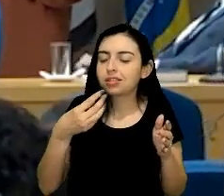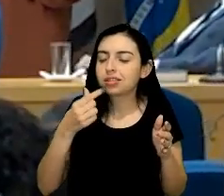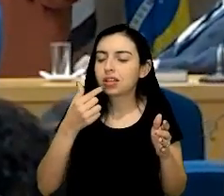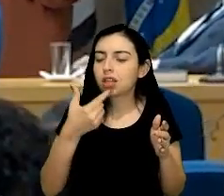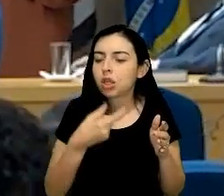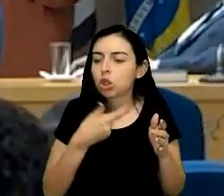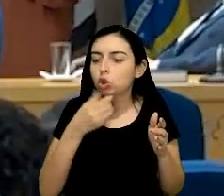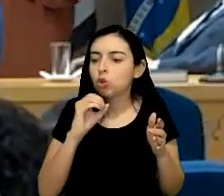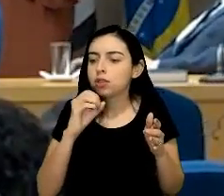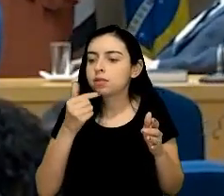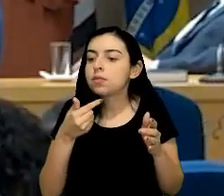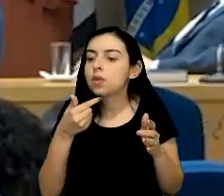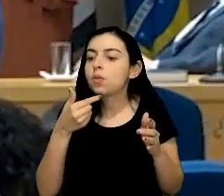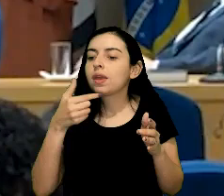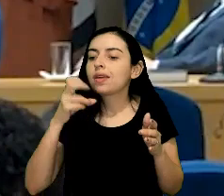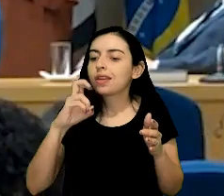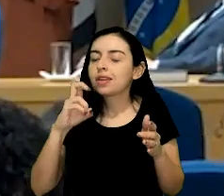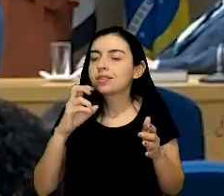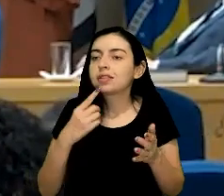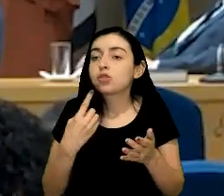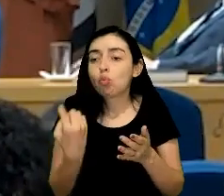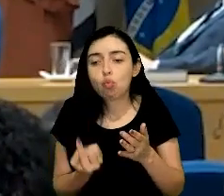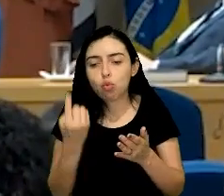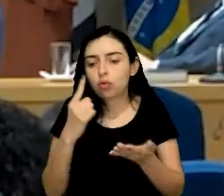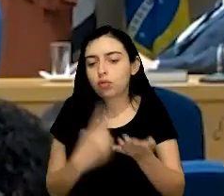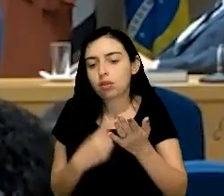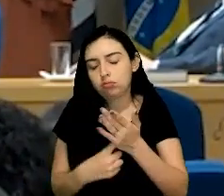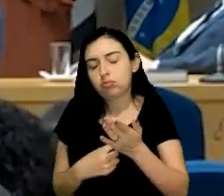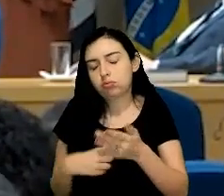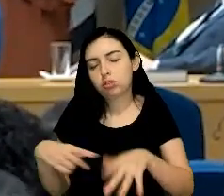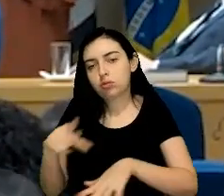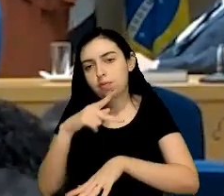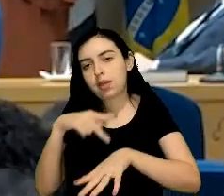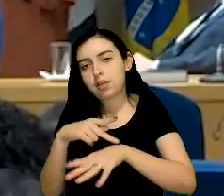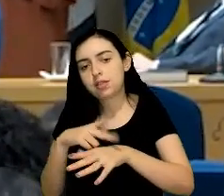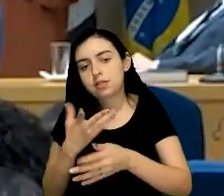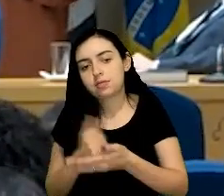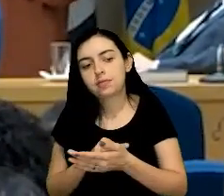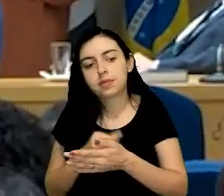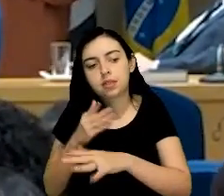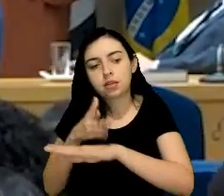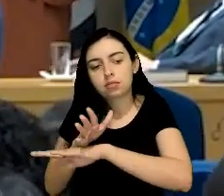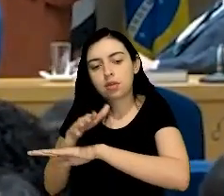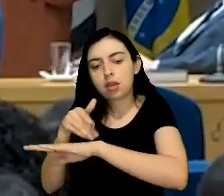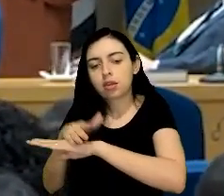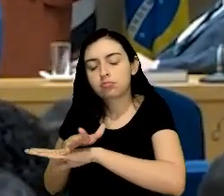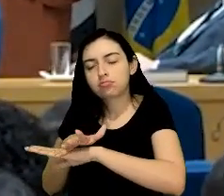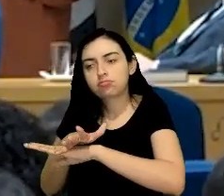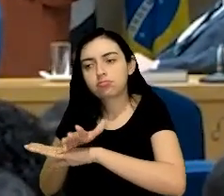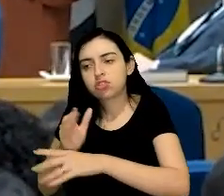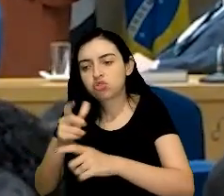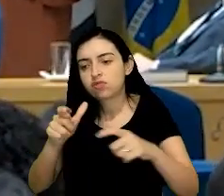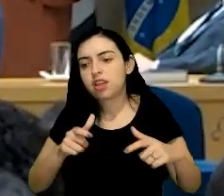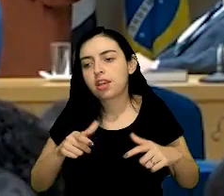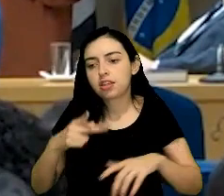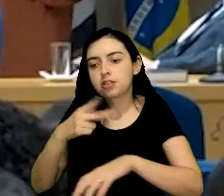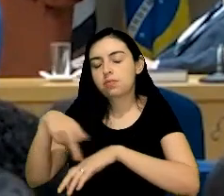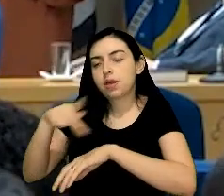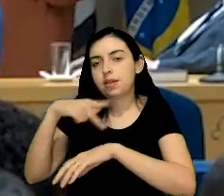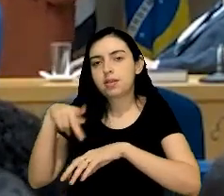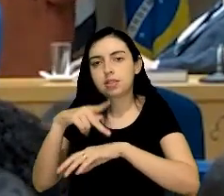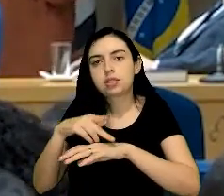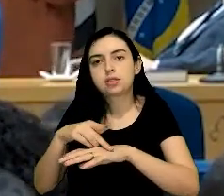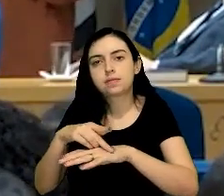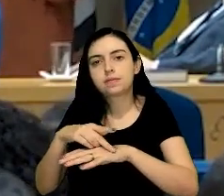Depois, em 2015, com a crise, eles começaram a fazer a travessia no Mediterrâneo, aí os outros países passaram a abrir